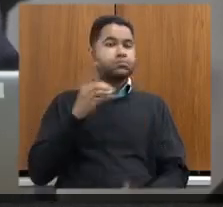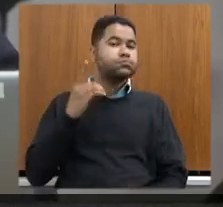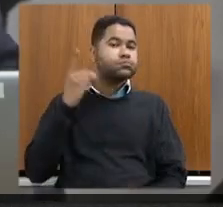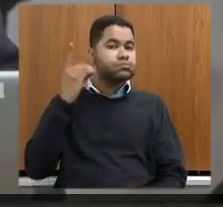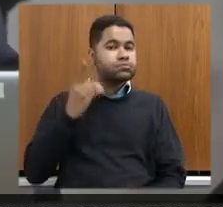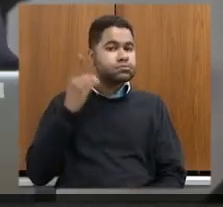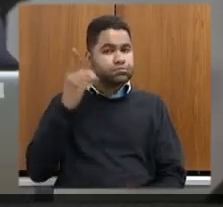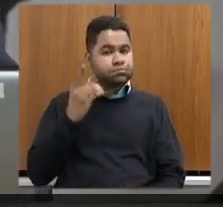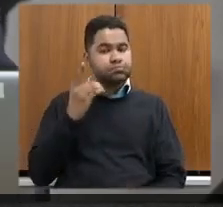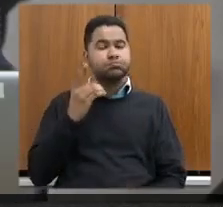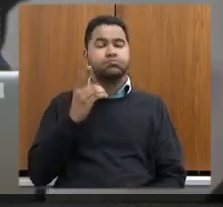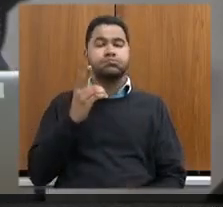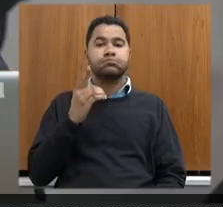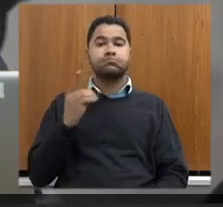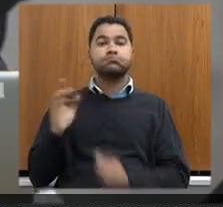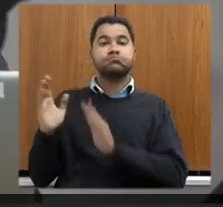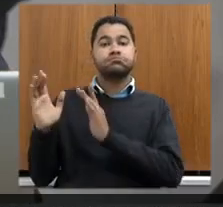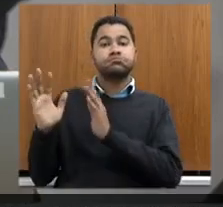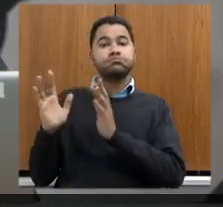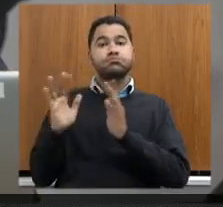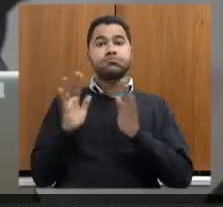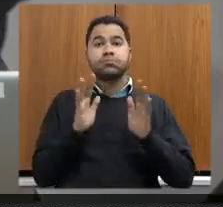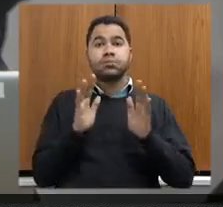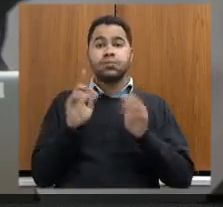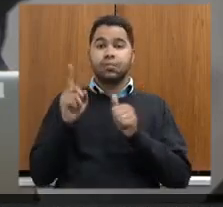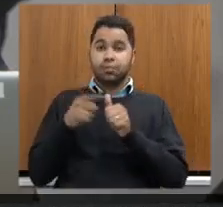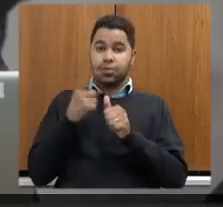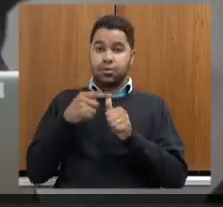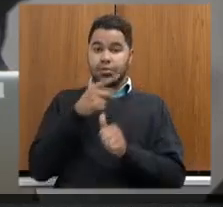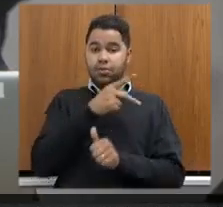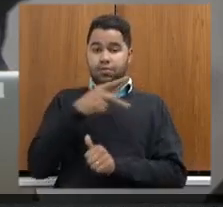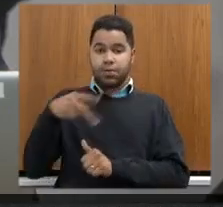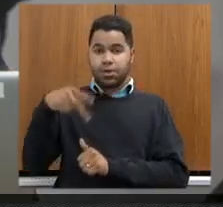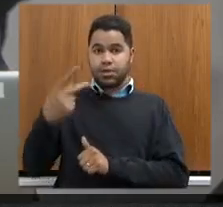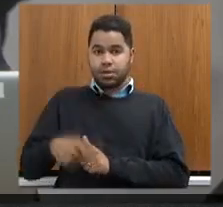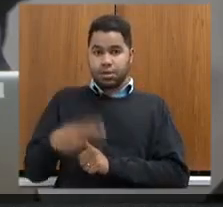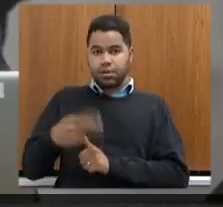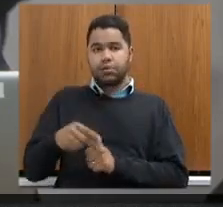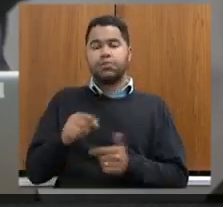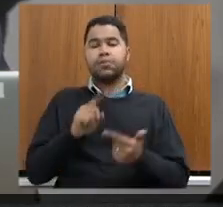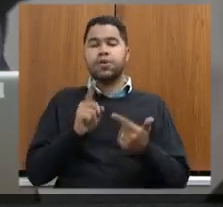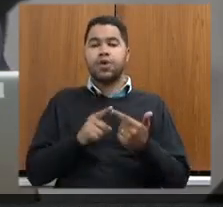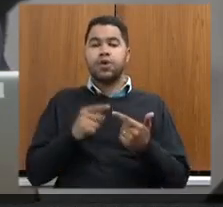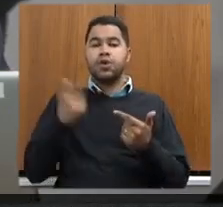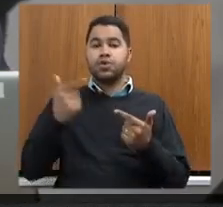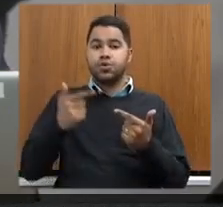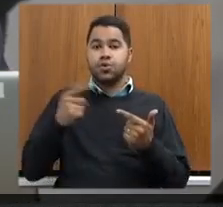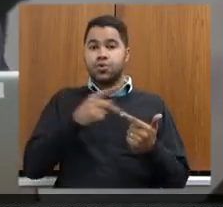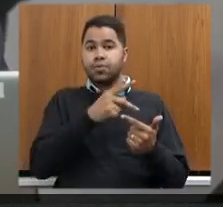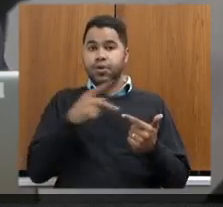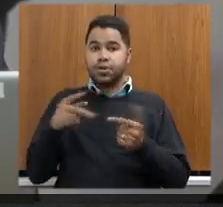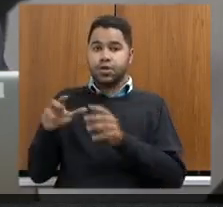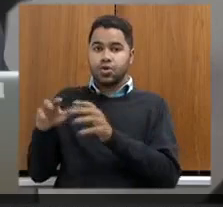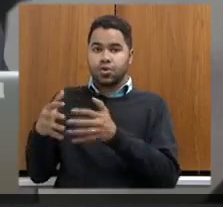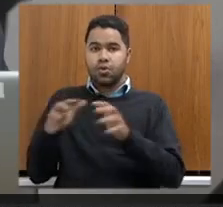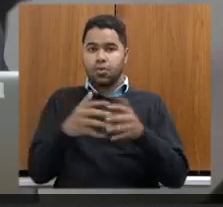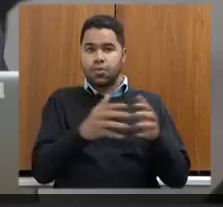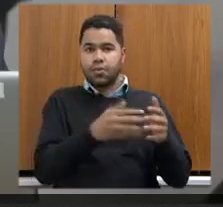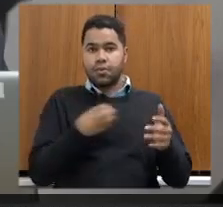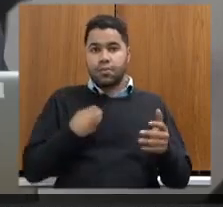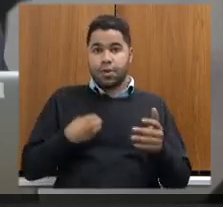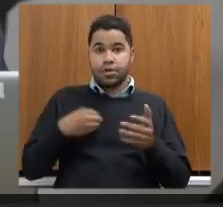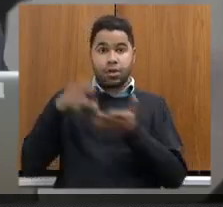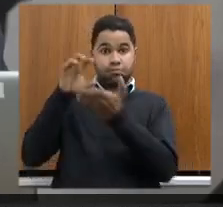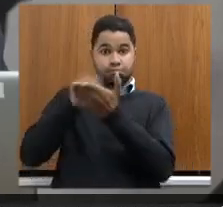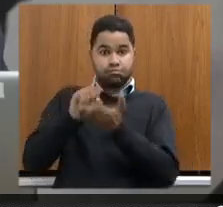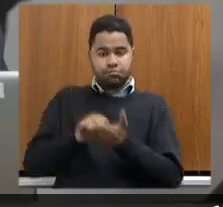na seguinte ordem. Primeiro, presidente da reunião, segundo, presidente das comissões participantes por ordem